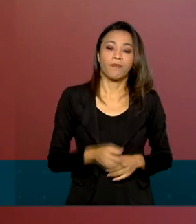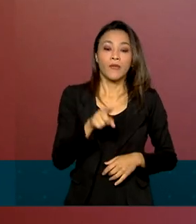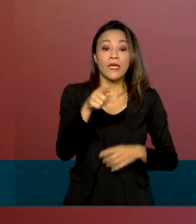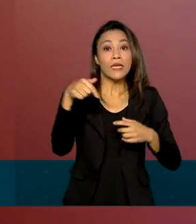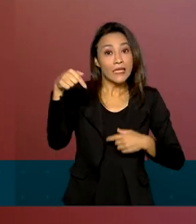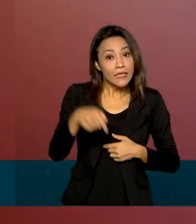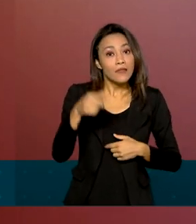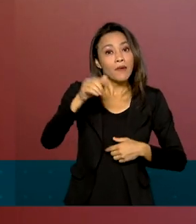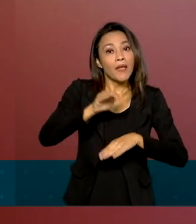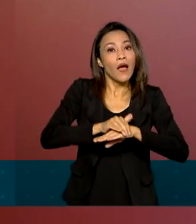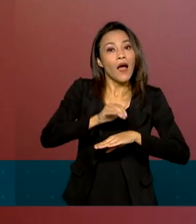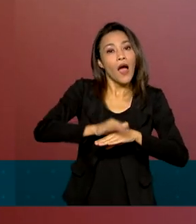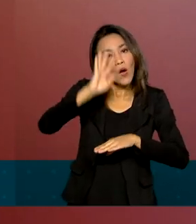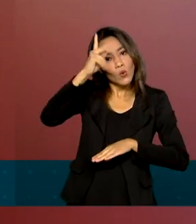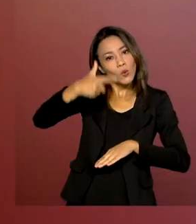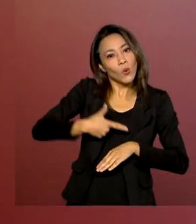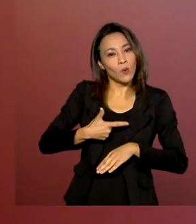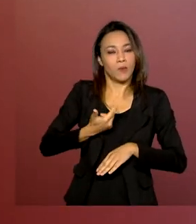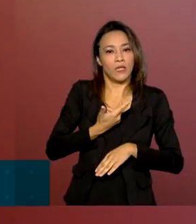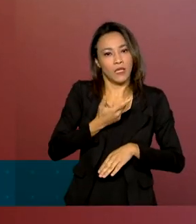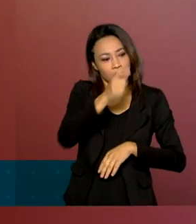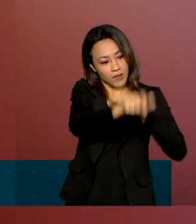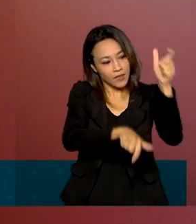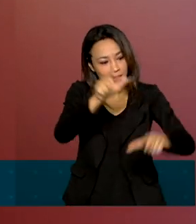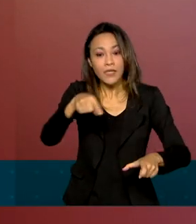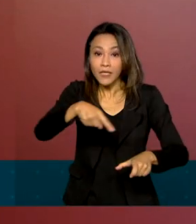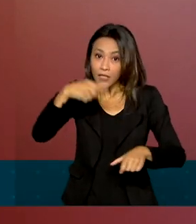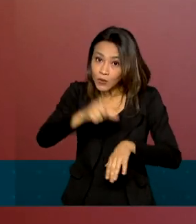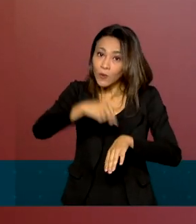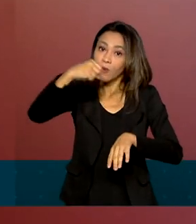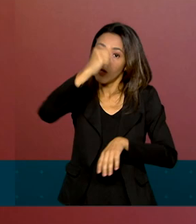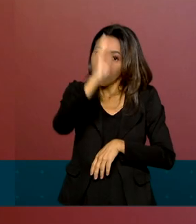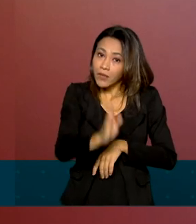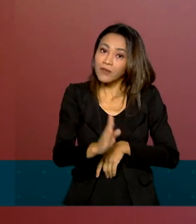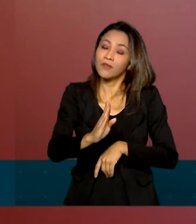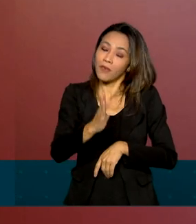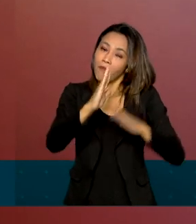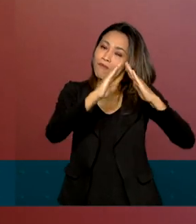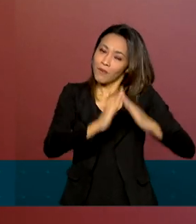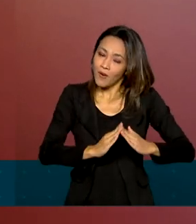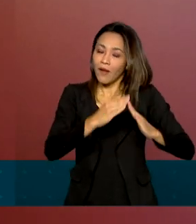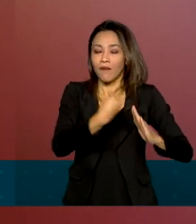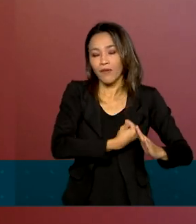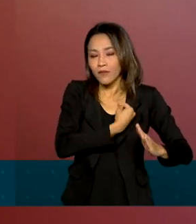dele aqui no Brasil, né, no território que ele escolheu para tocar a sua vida,